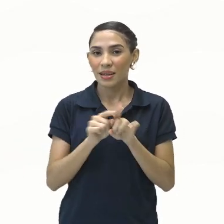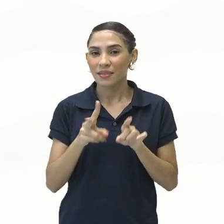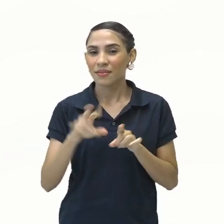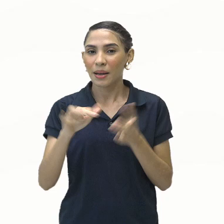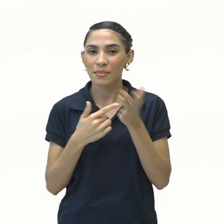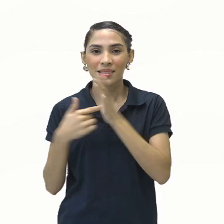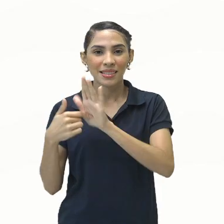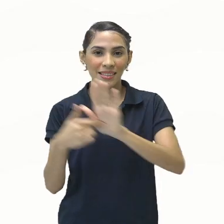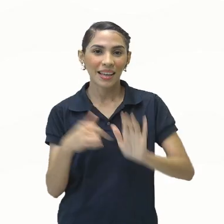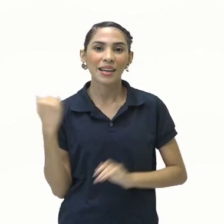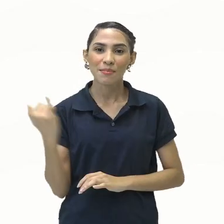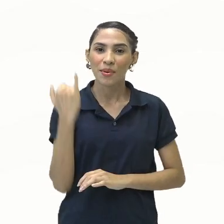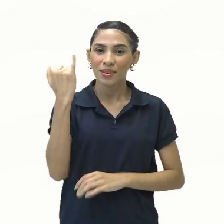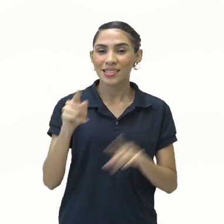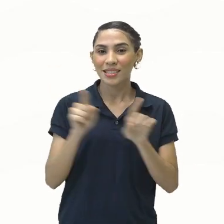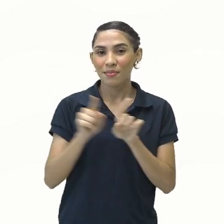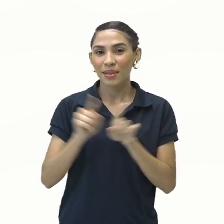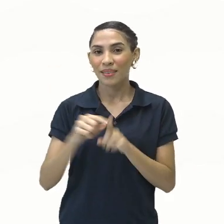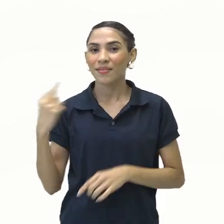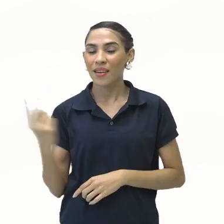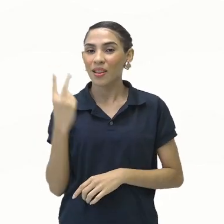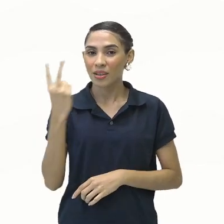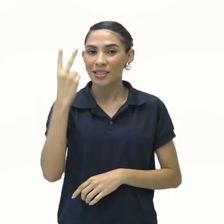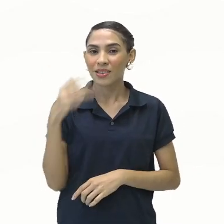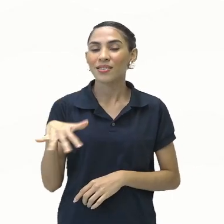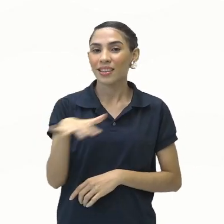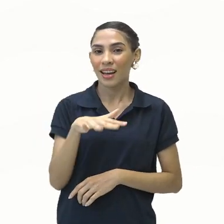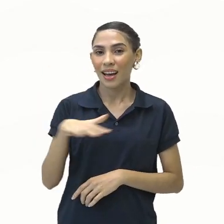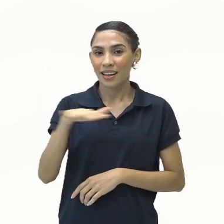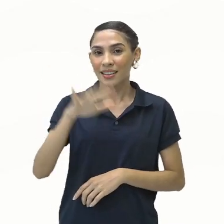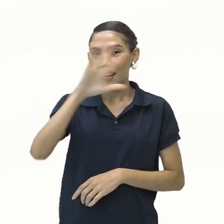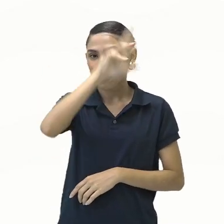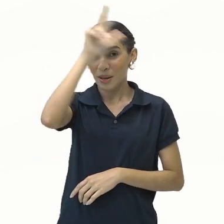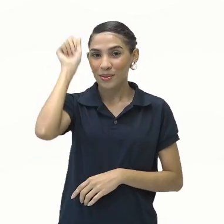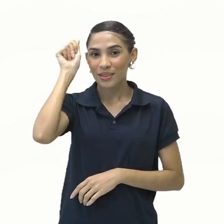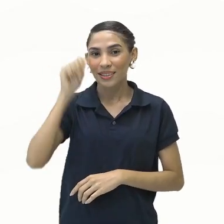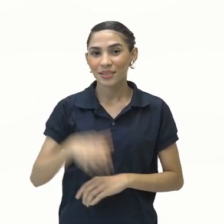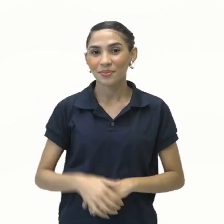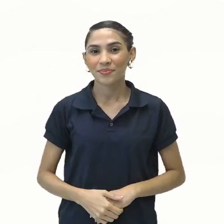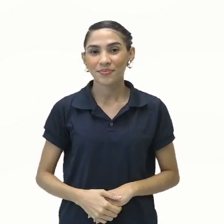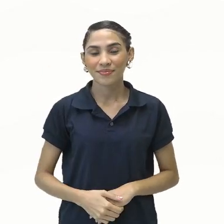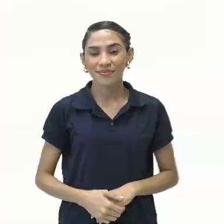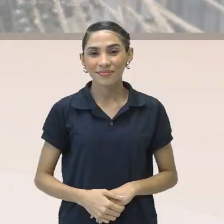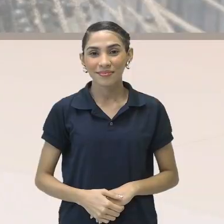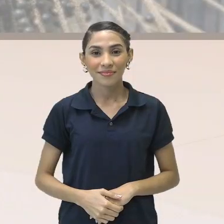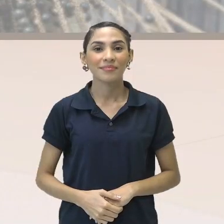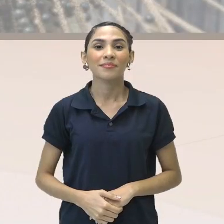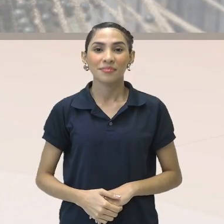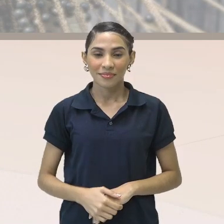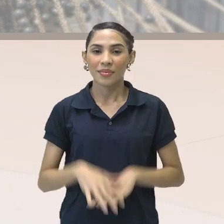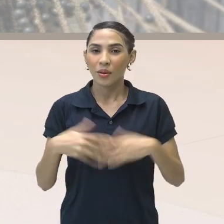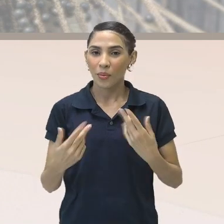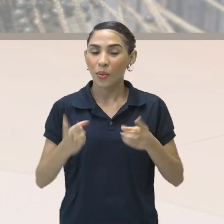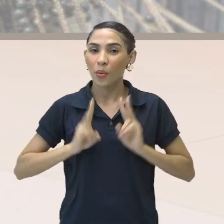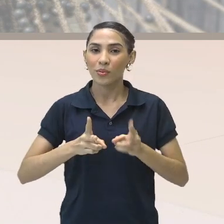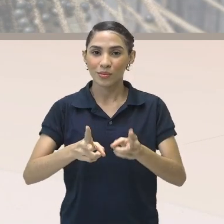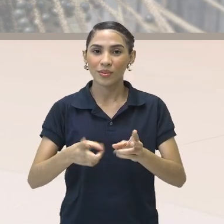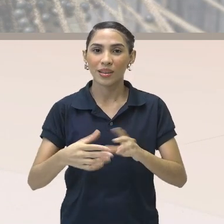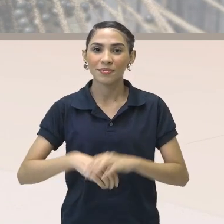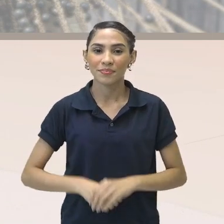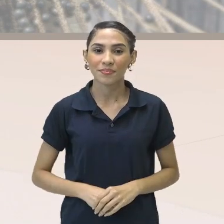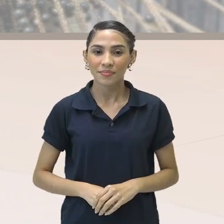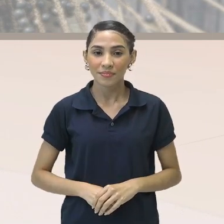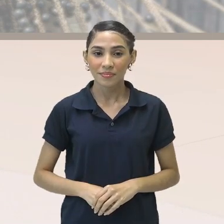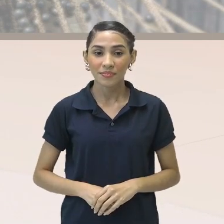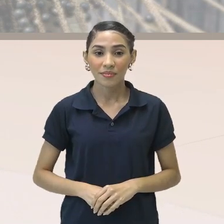essa importância, essa valorização ali para a região amazônica. Vamos continuar respondendo aqui a nossa